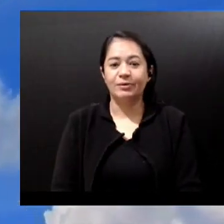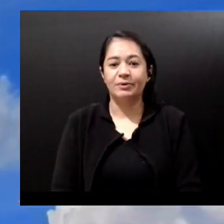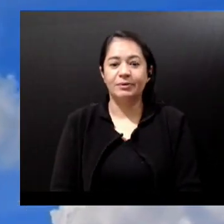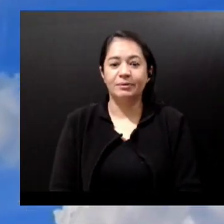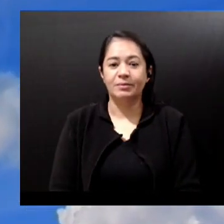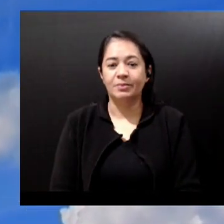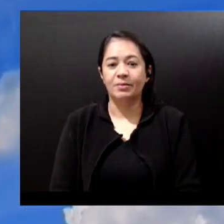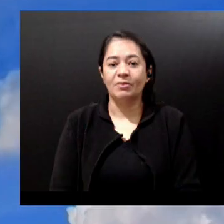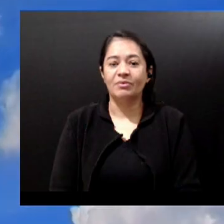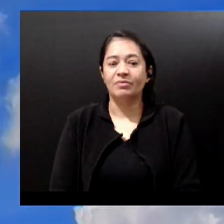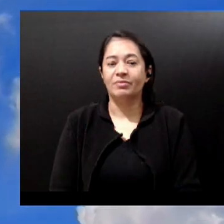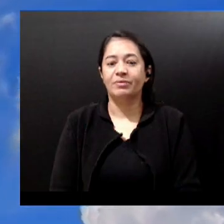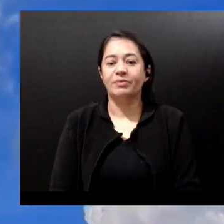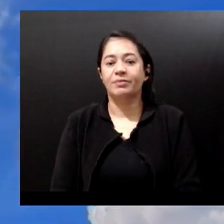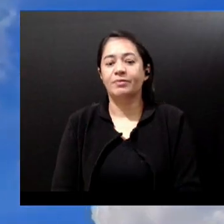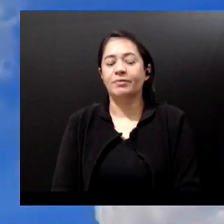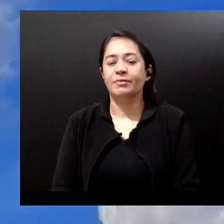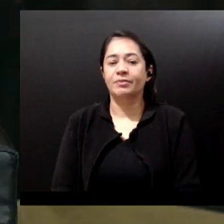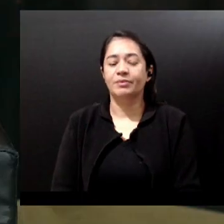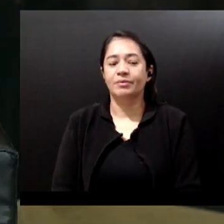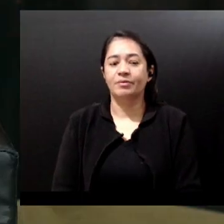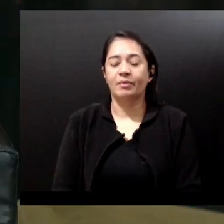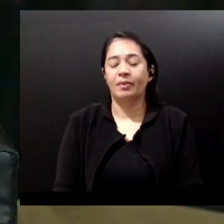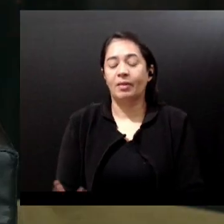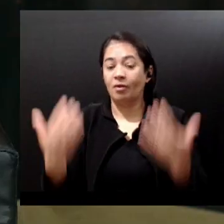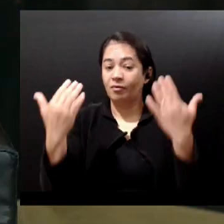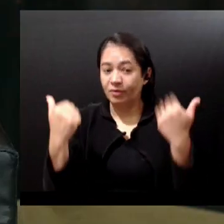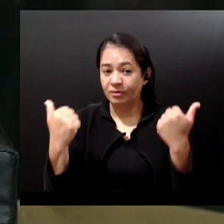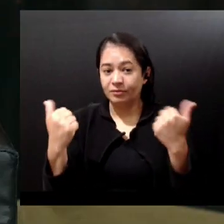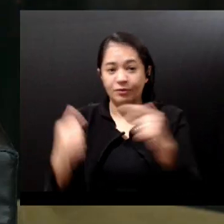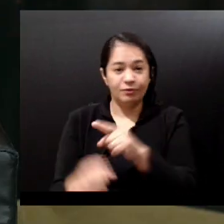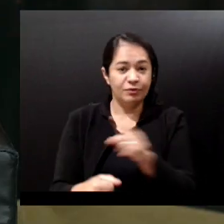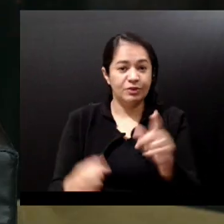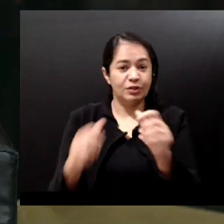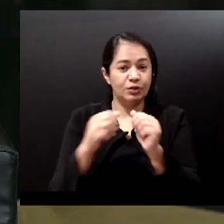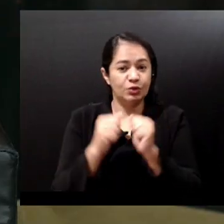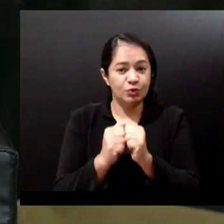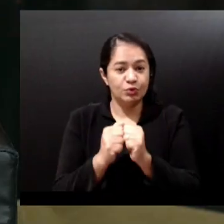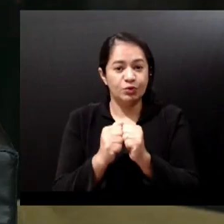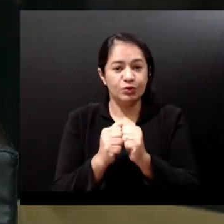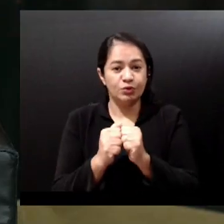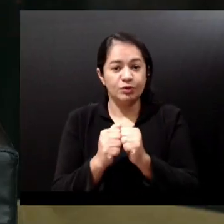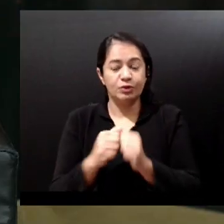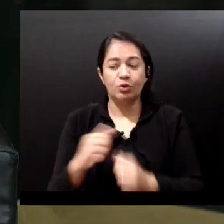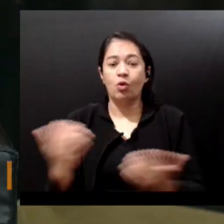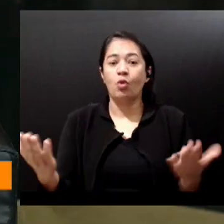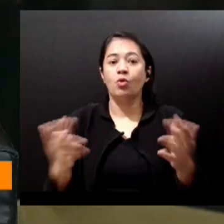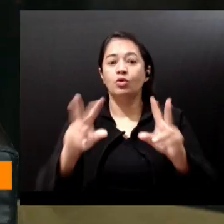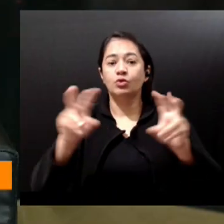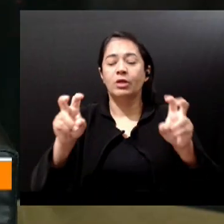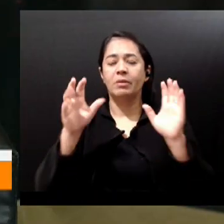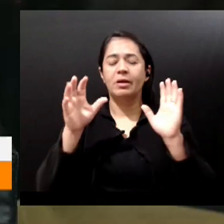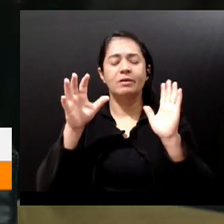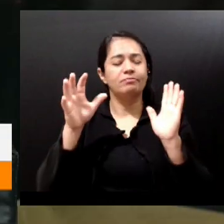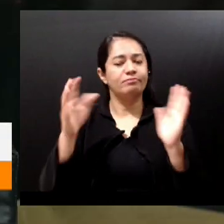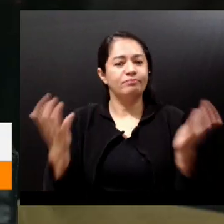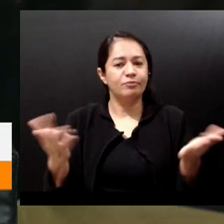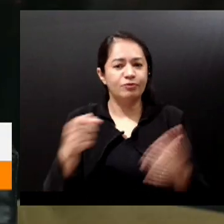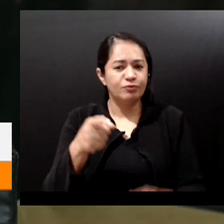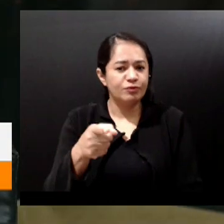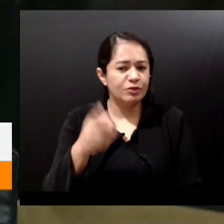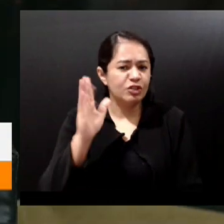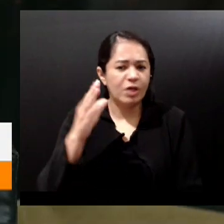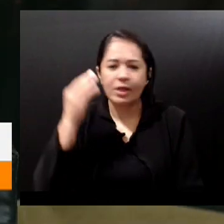certo? Então vamos lá, você que tá com a gente, vamos ao nosso tema central então? Você já tentou estudar ouvindo música?